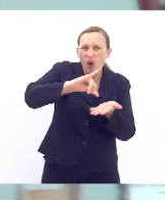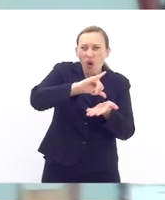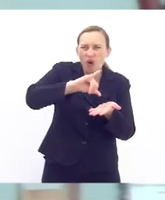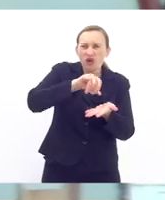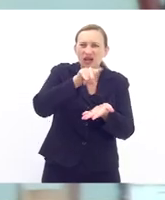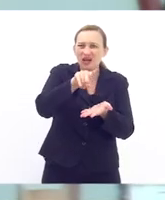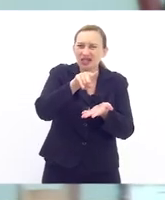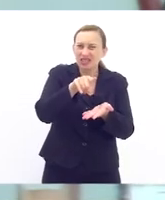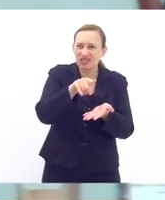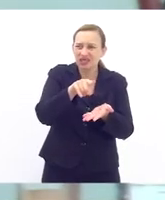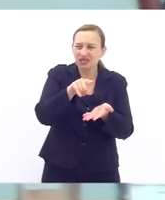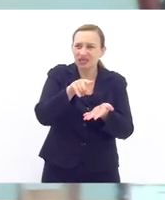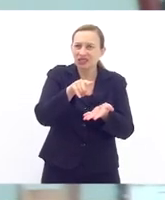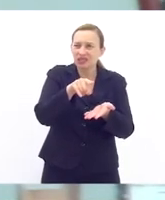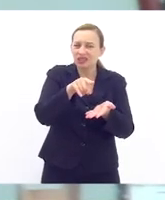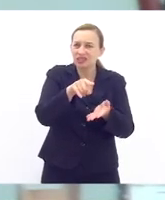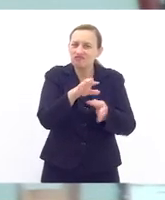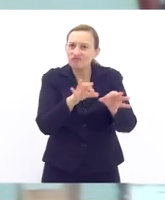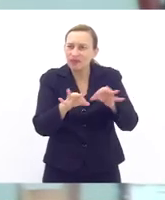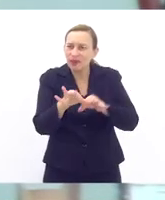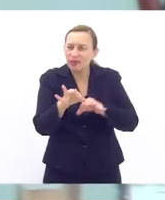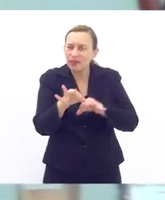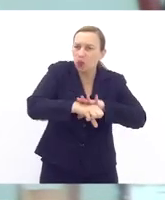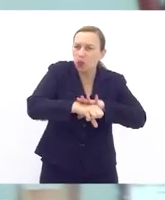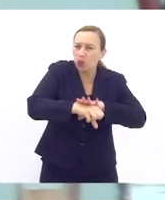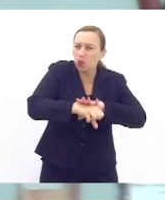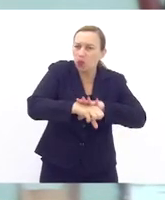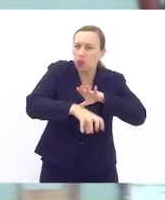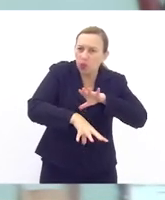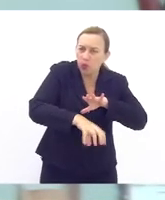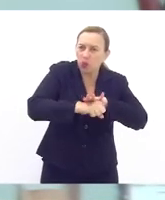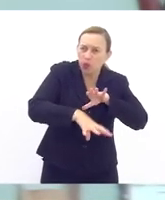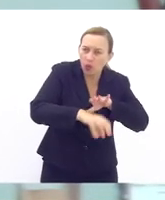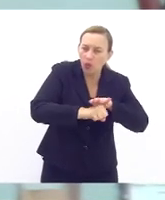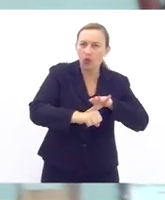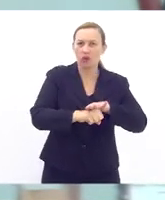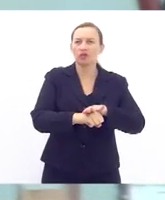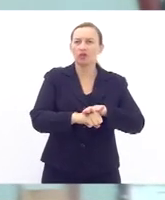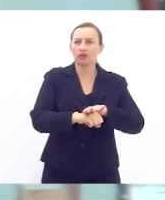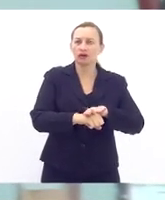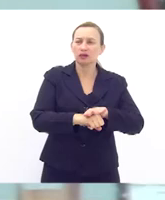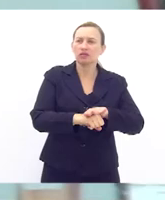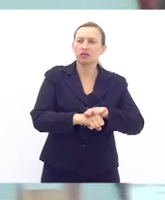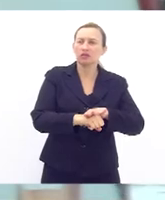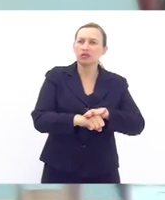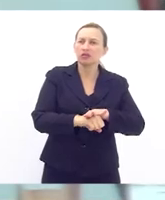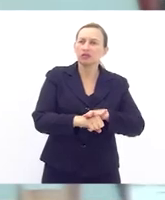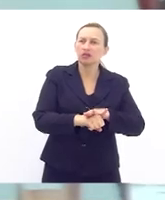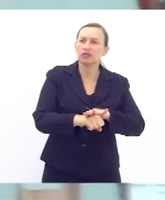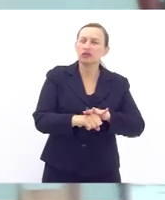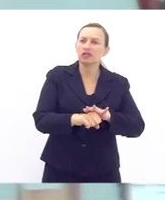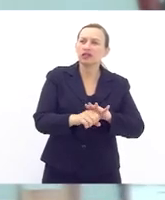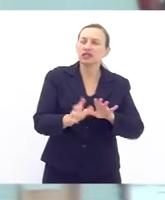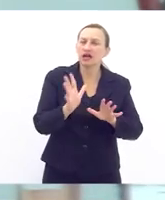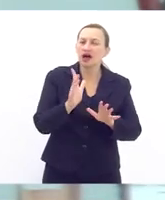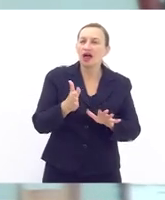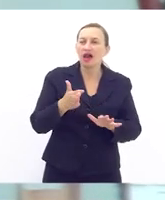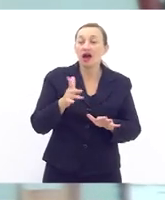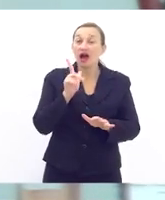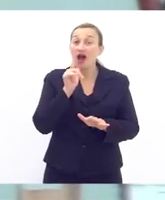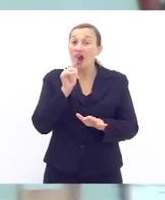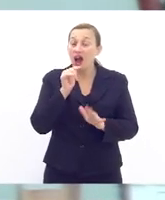a qualificação de alteamento e dragagem para dentro do processo logo se você fazer a água circular ali melhorar